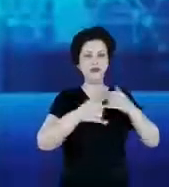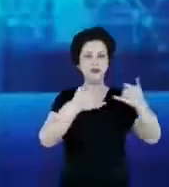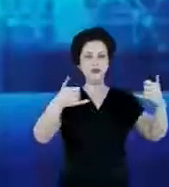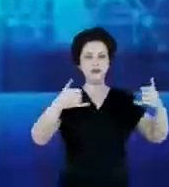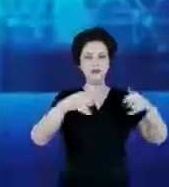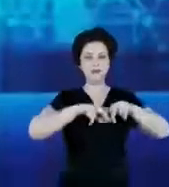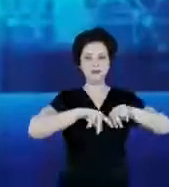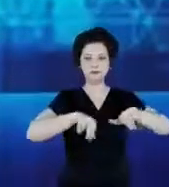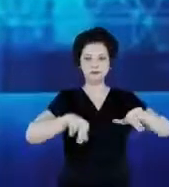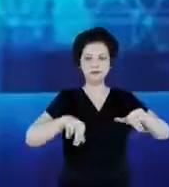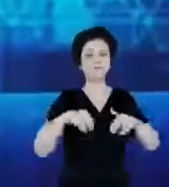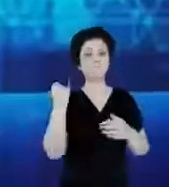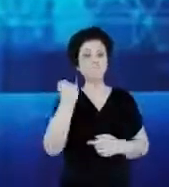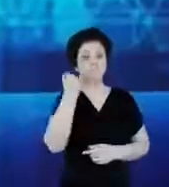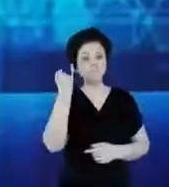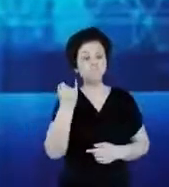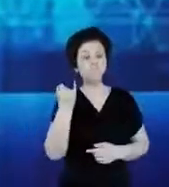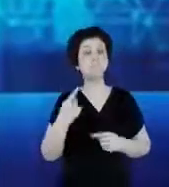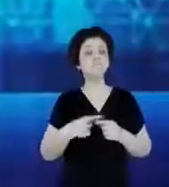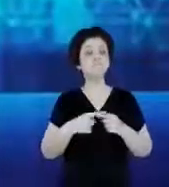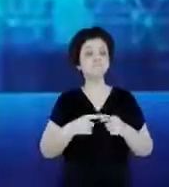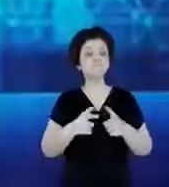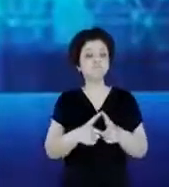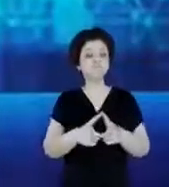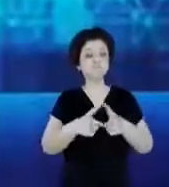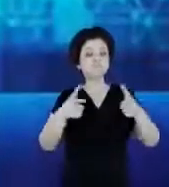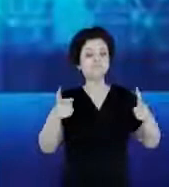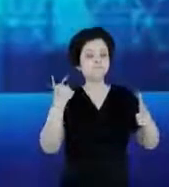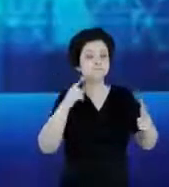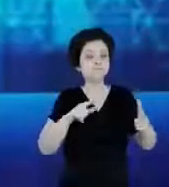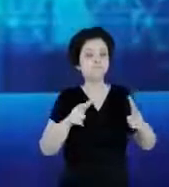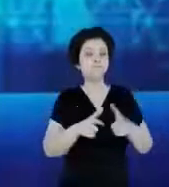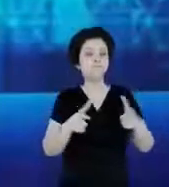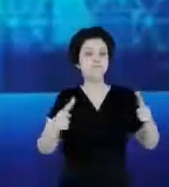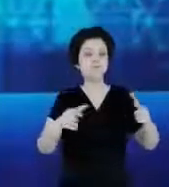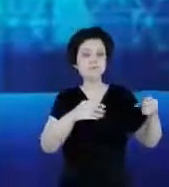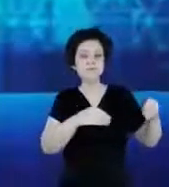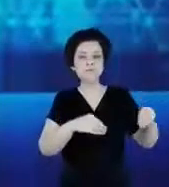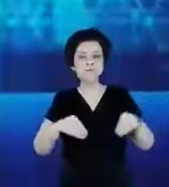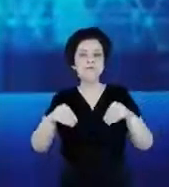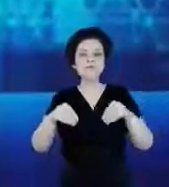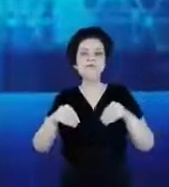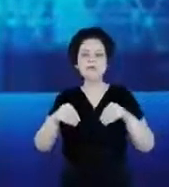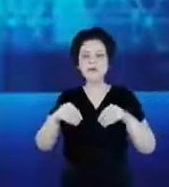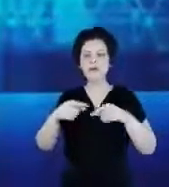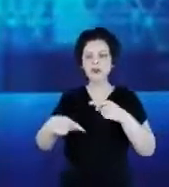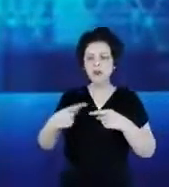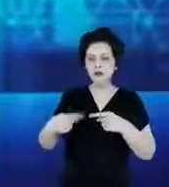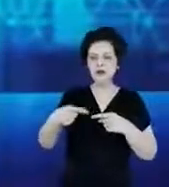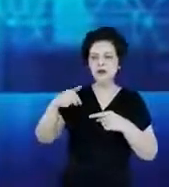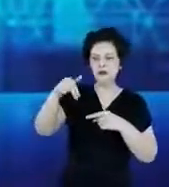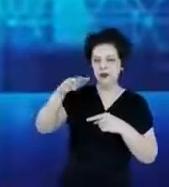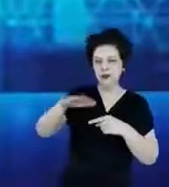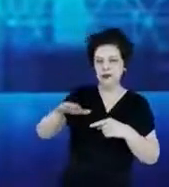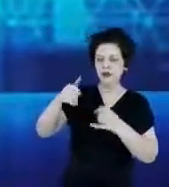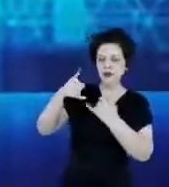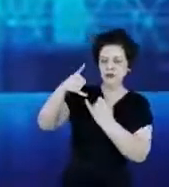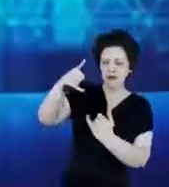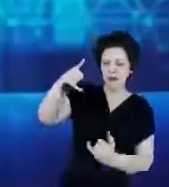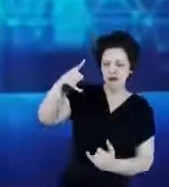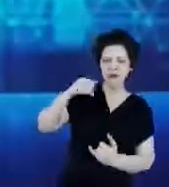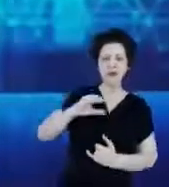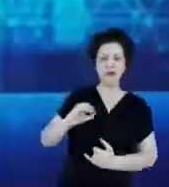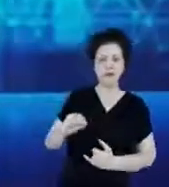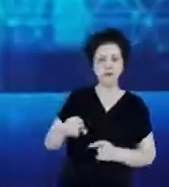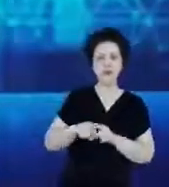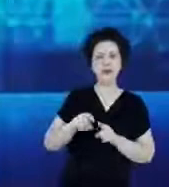importante, pois nós conseguimos aumentar bastante o deslocamento da energia gerada no Nordeste para a região Sudeste e Centro-Oeste, e